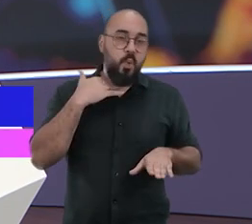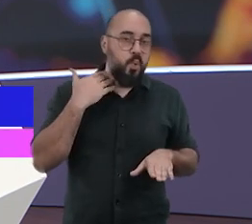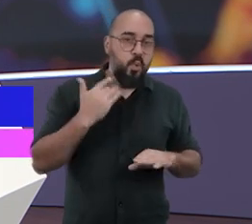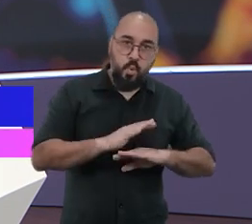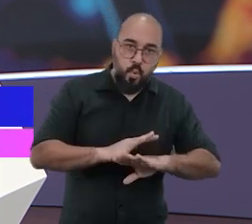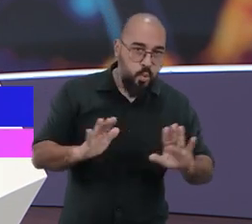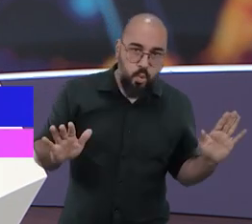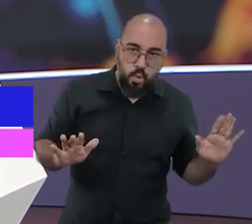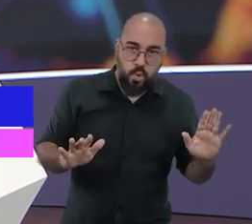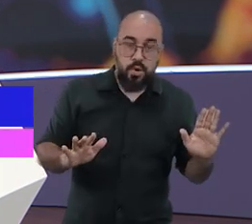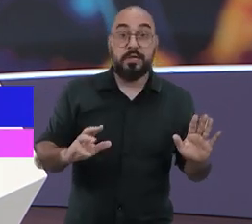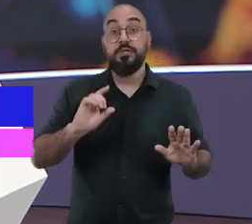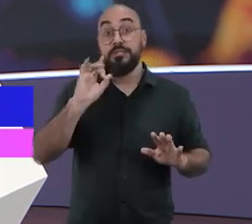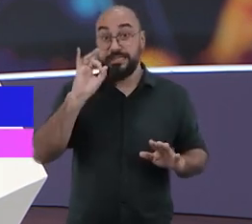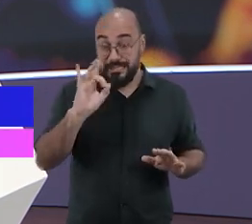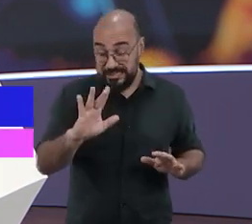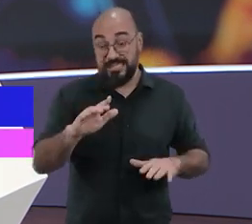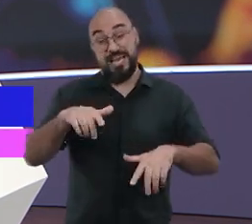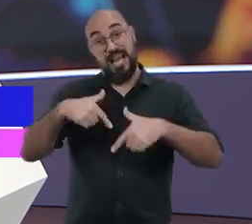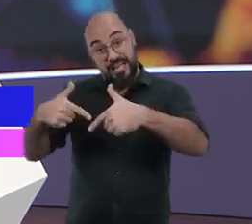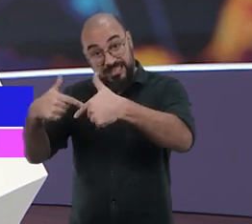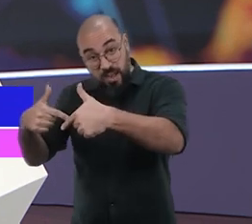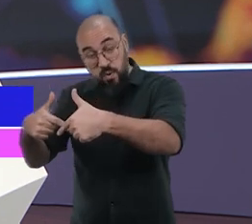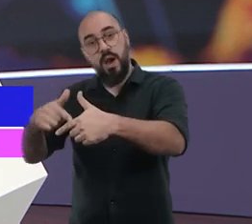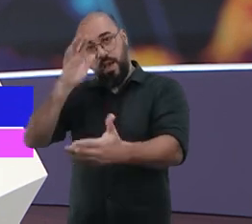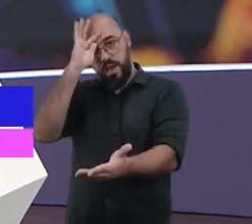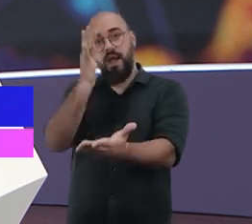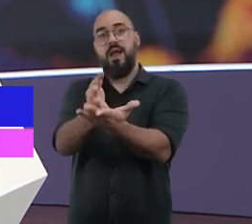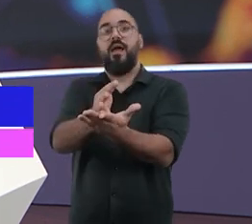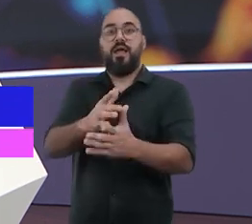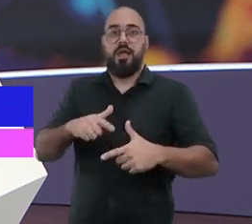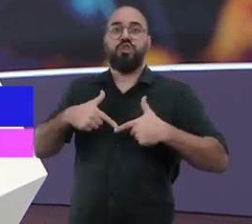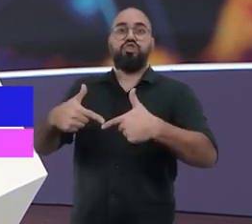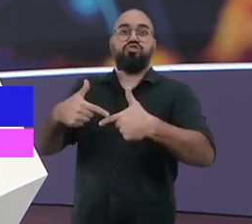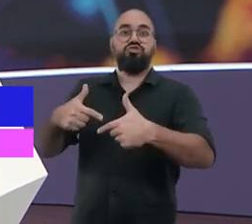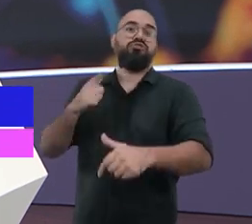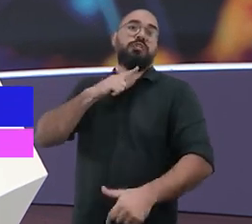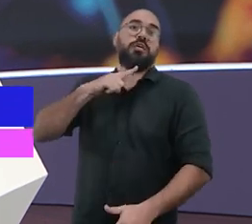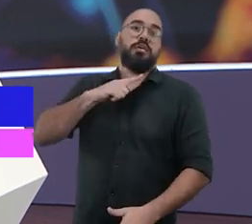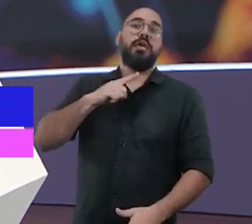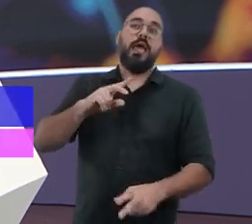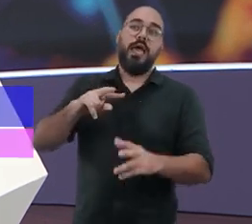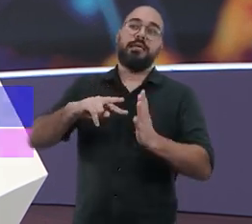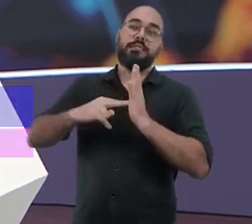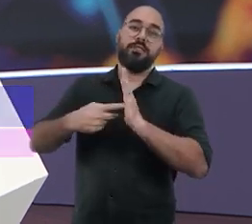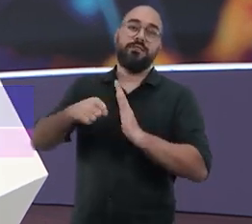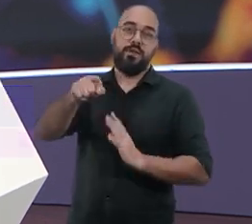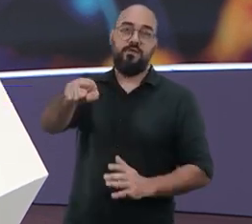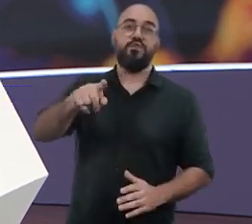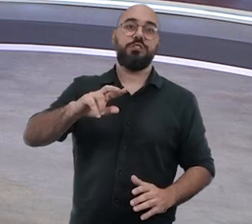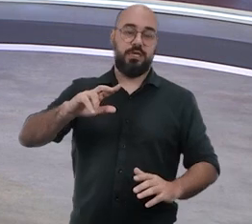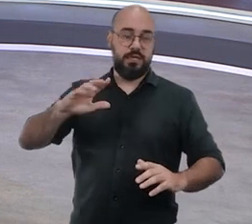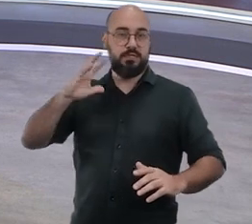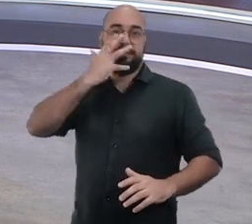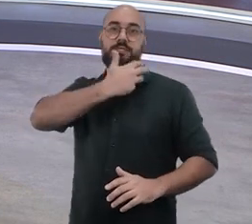É apenas a fé viva e ativa que demonstra que você foi salvo pela graça de Cristo Jesus.